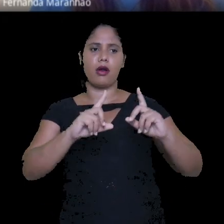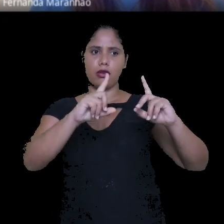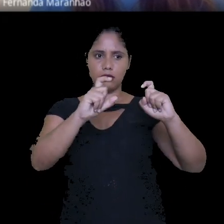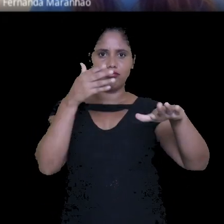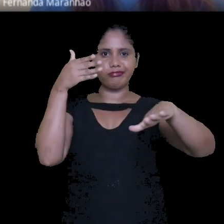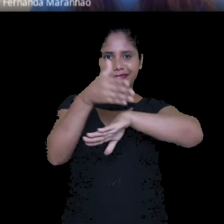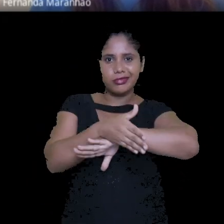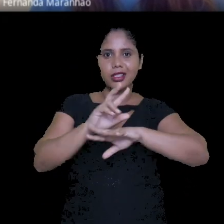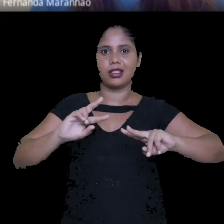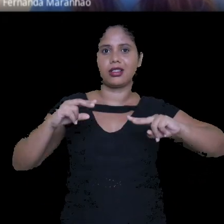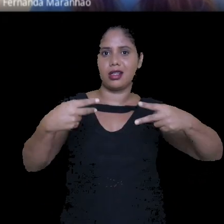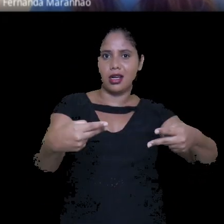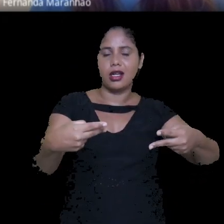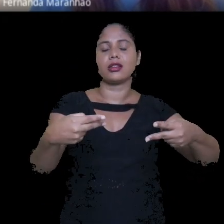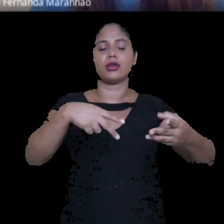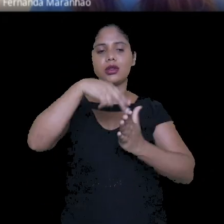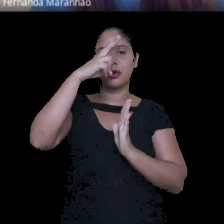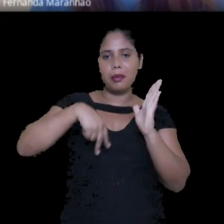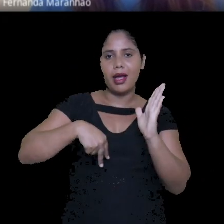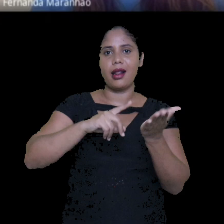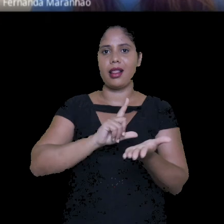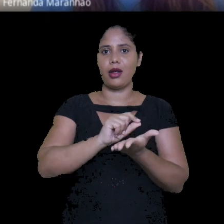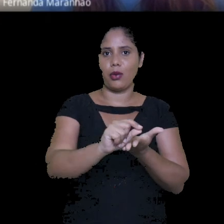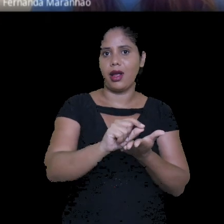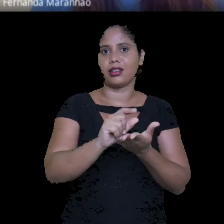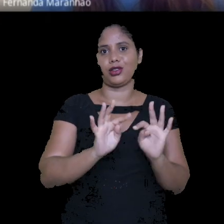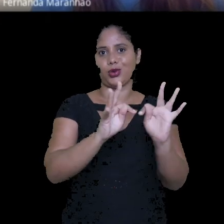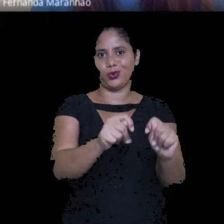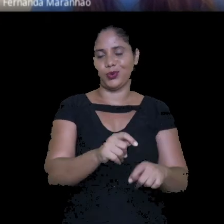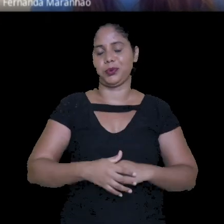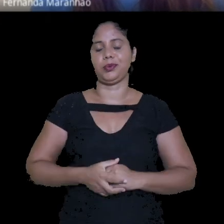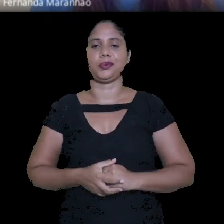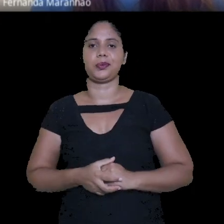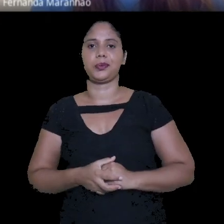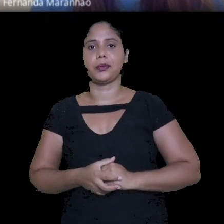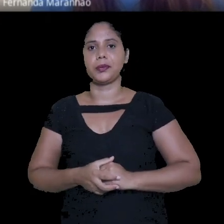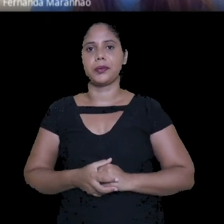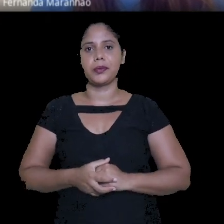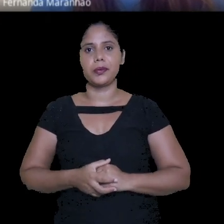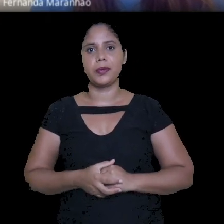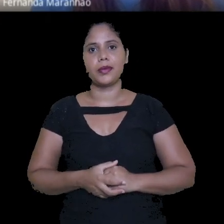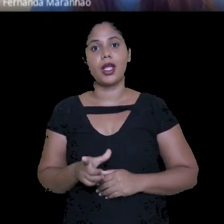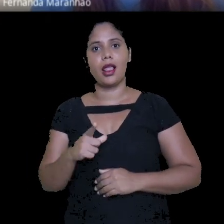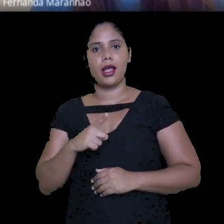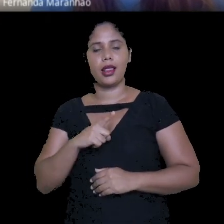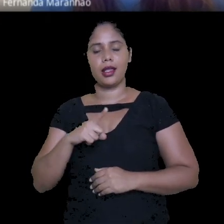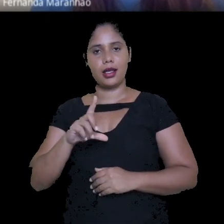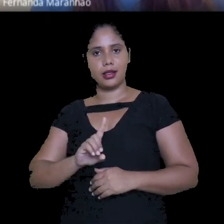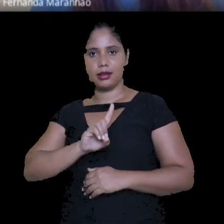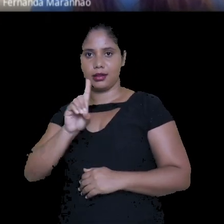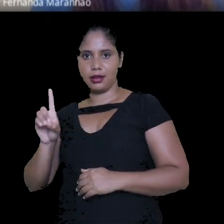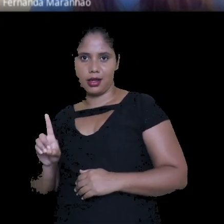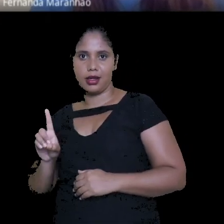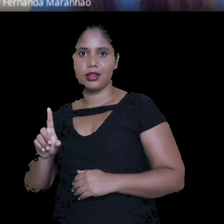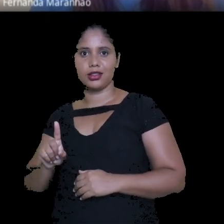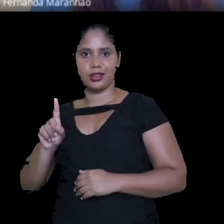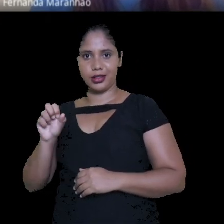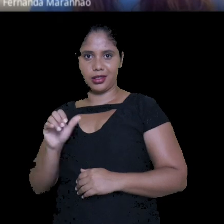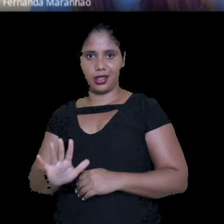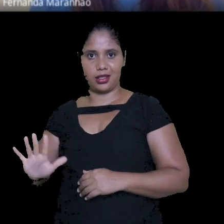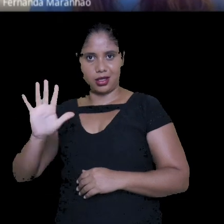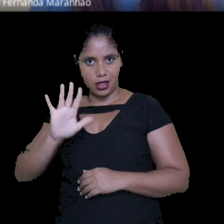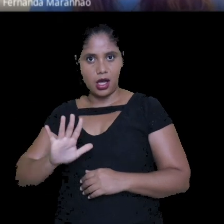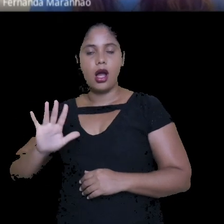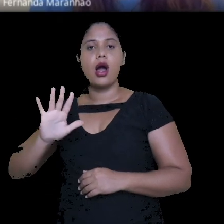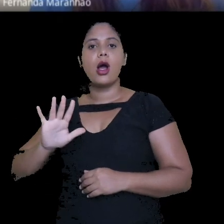explicação para essas síndromes que hoje são reunidas e reconhecidas como grandes síndromes obstétricas, as hipertensões,